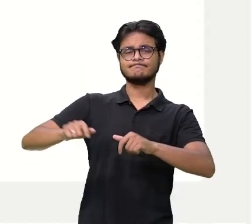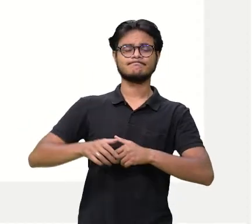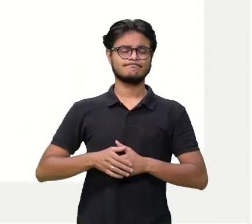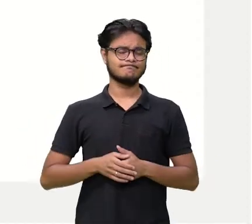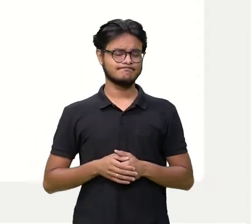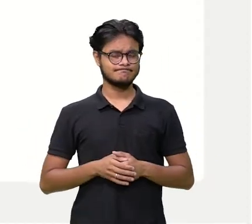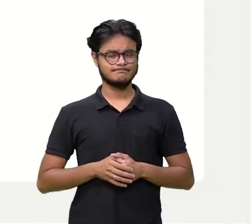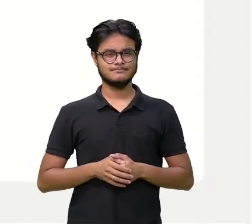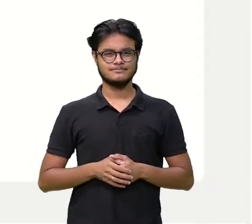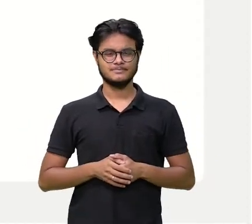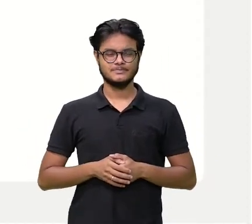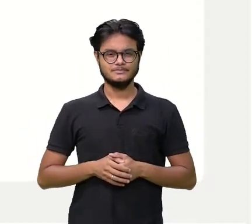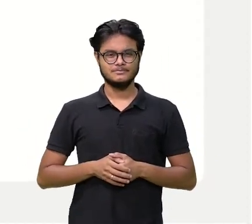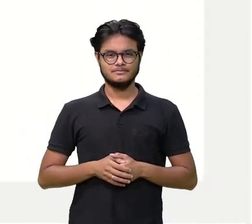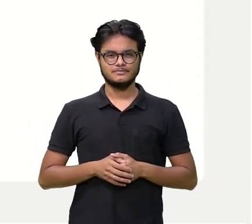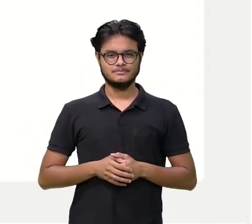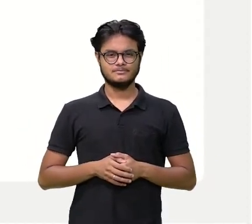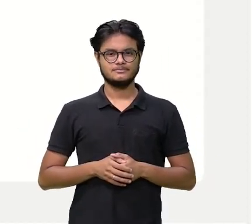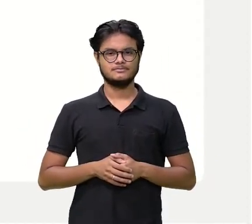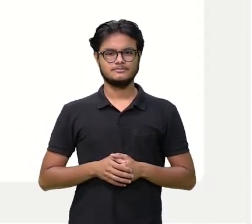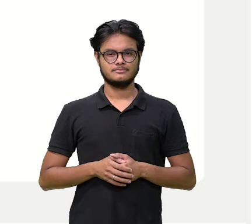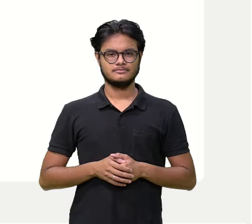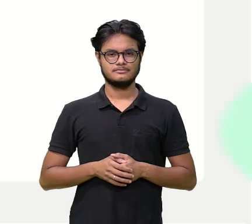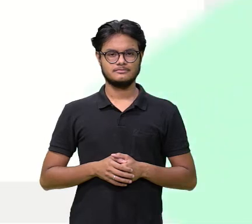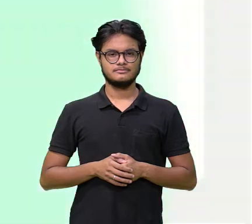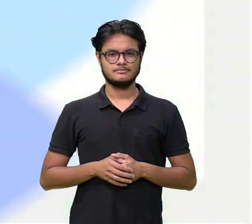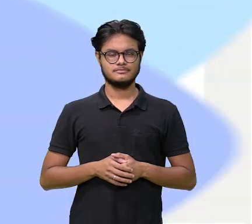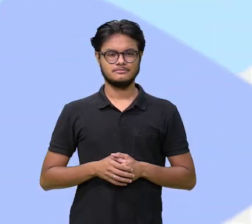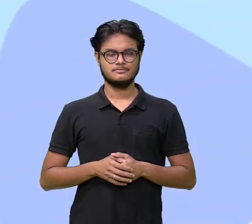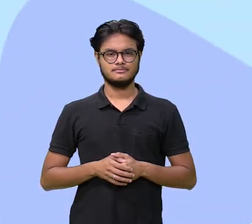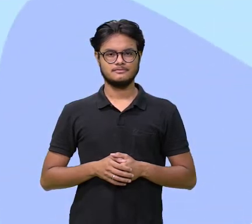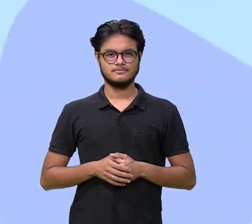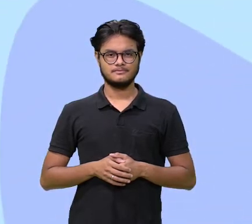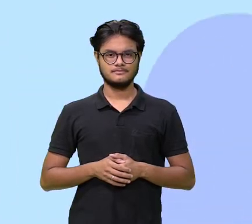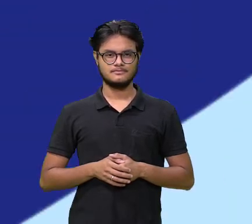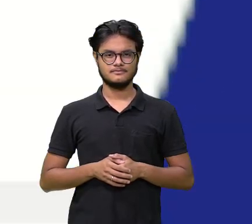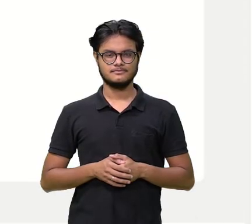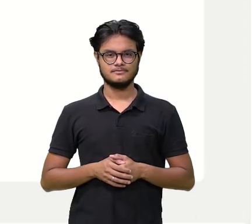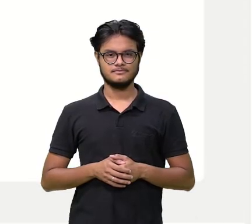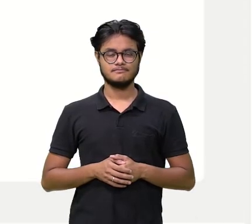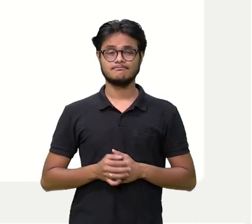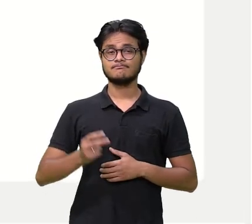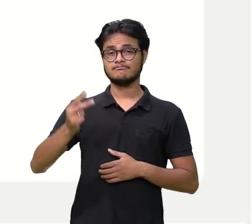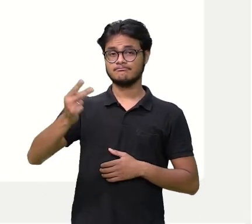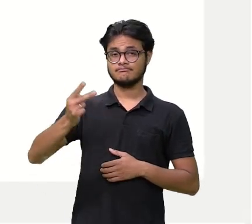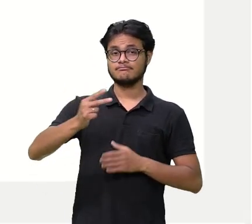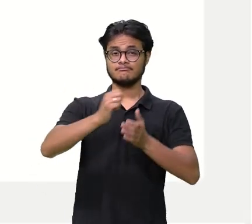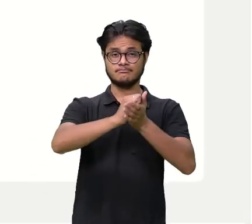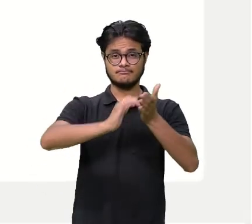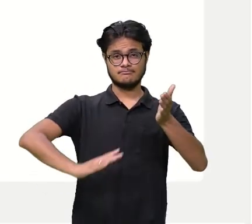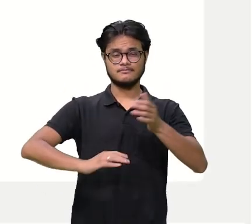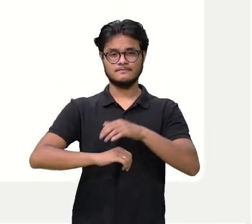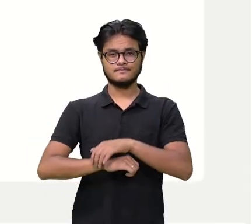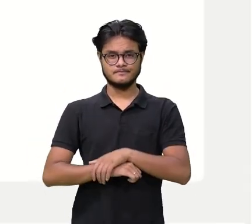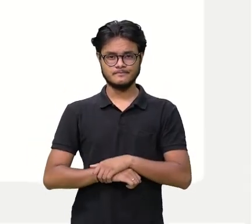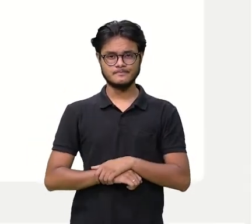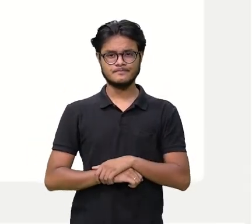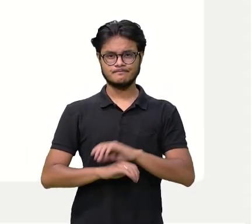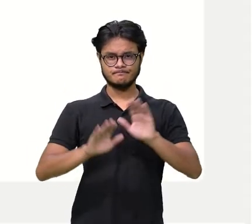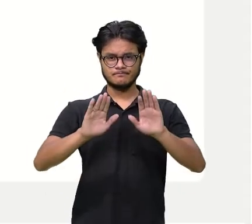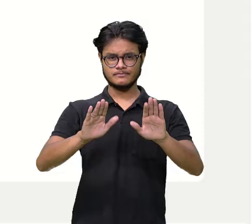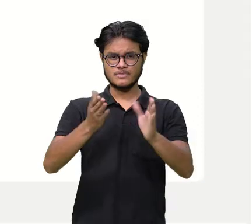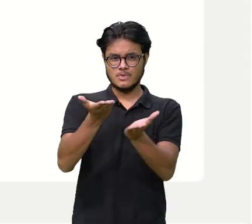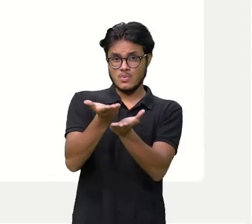de maior proximidade, nós temos o ponto P. Segunda questão. A consequência dos